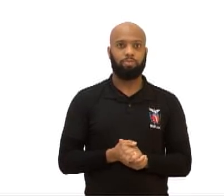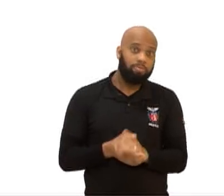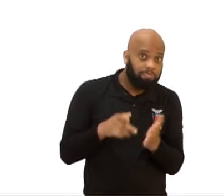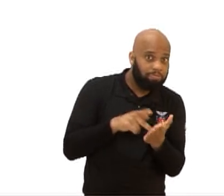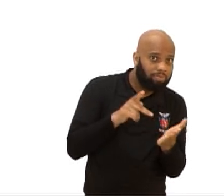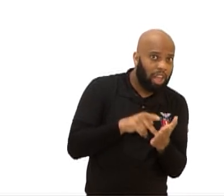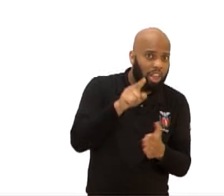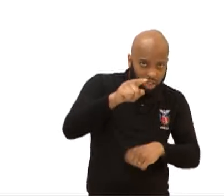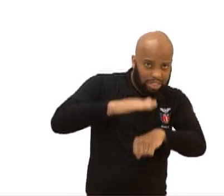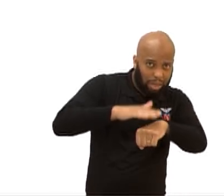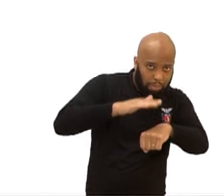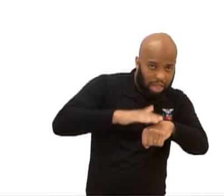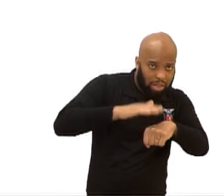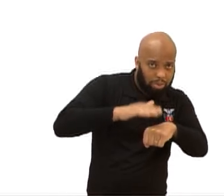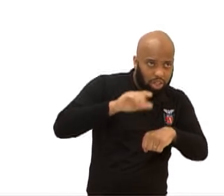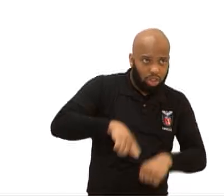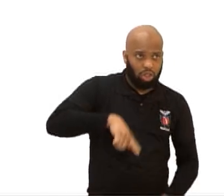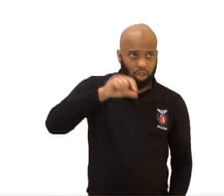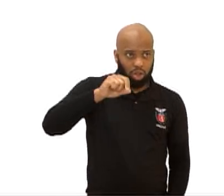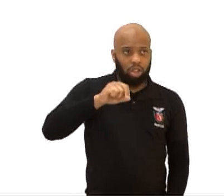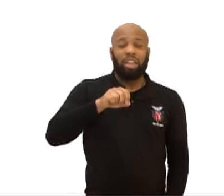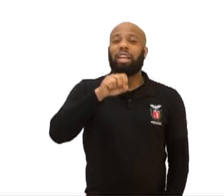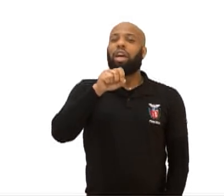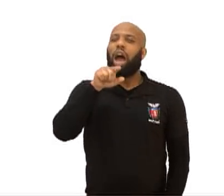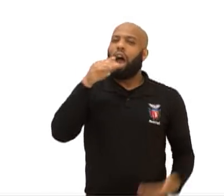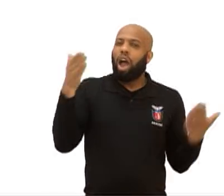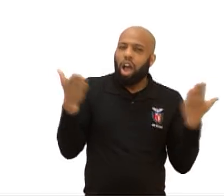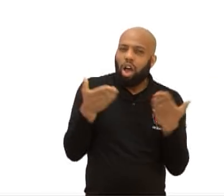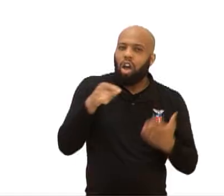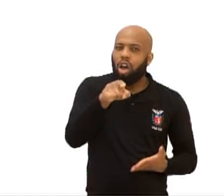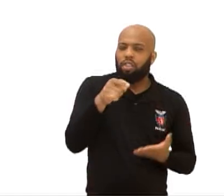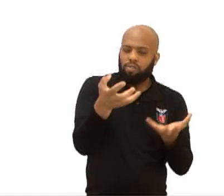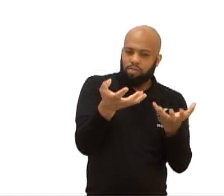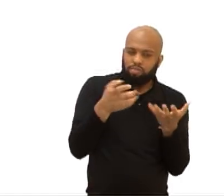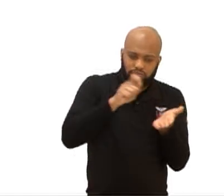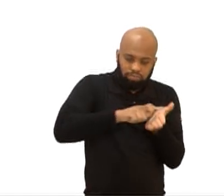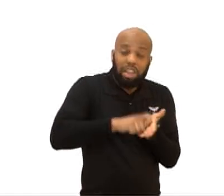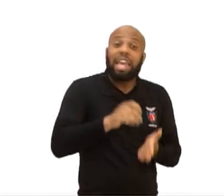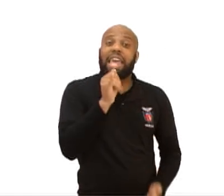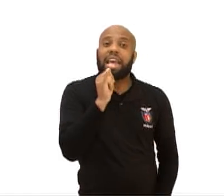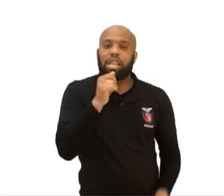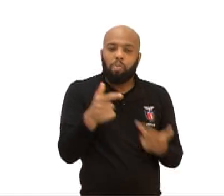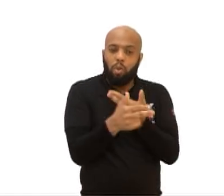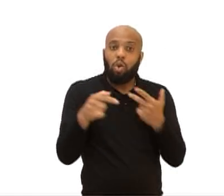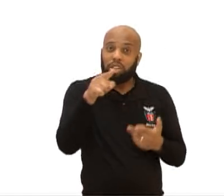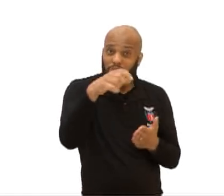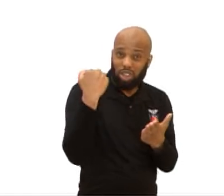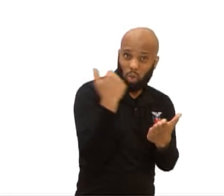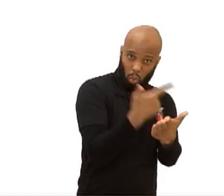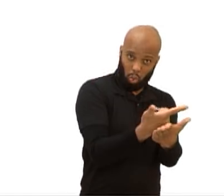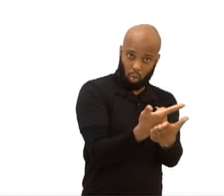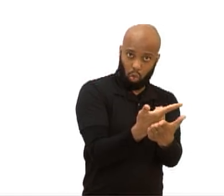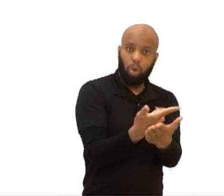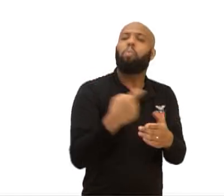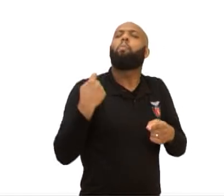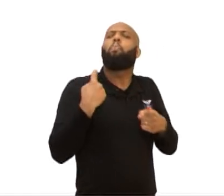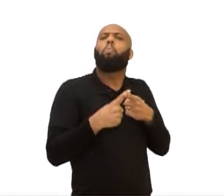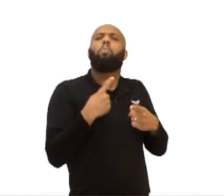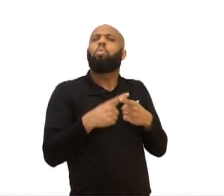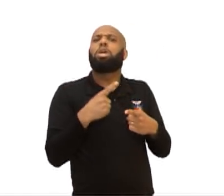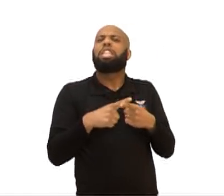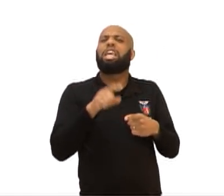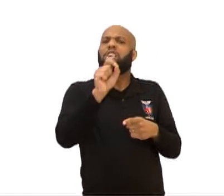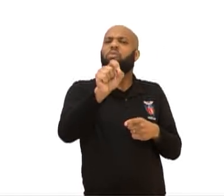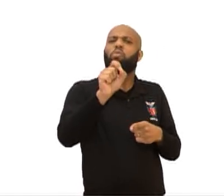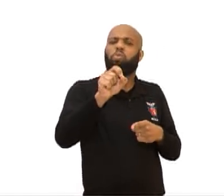Realmente você que escolhe? Cite exemplos de produtos que você consumiu e diga o que